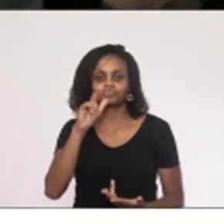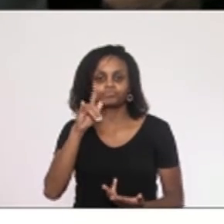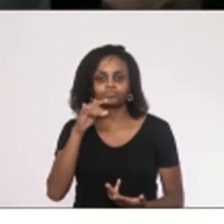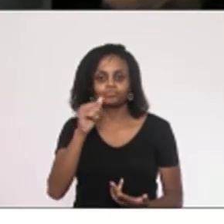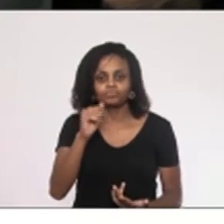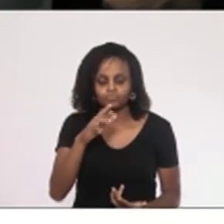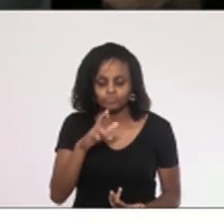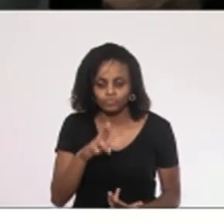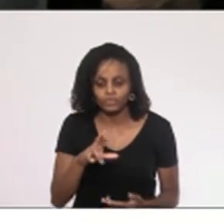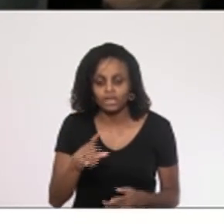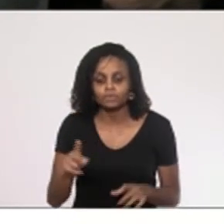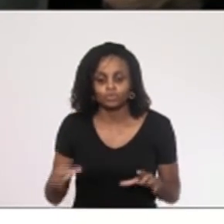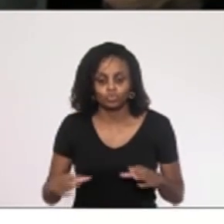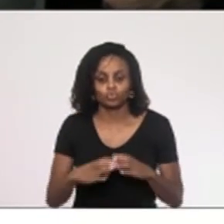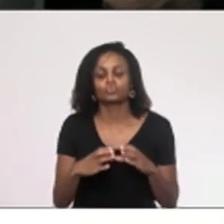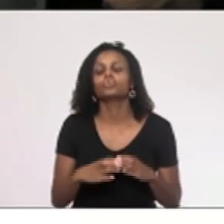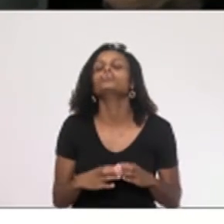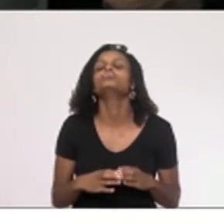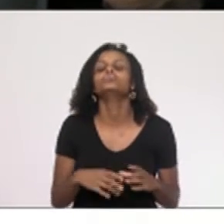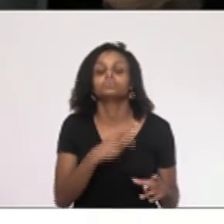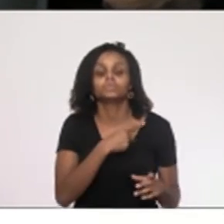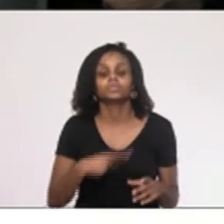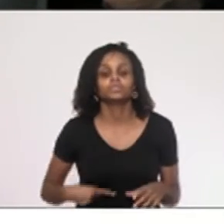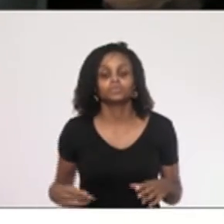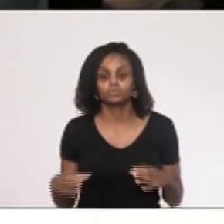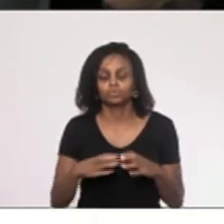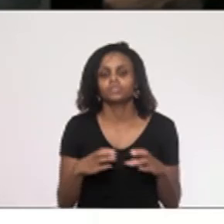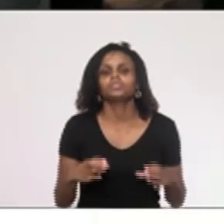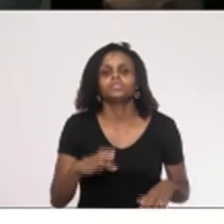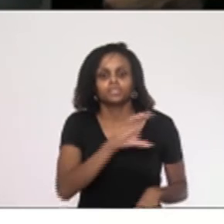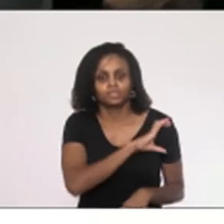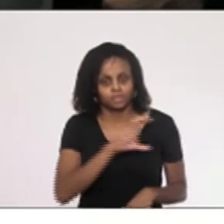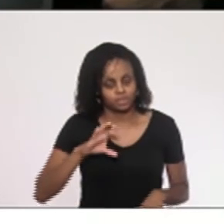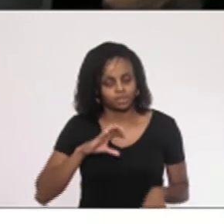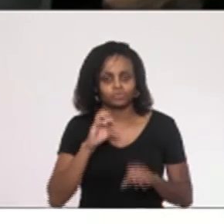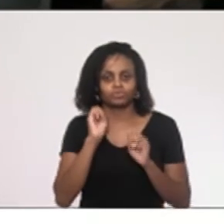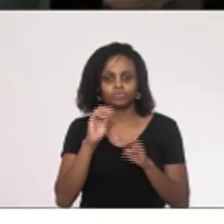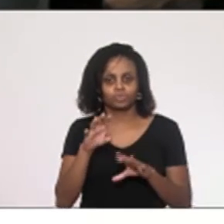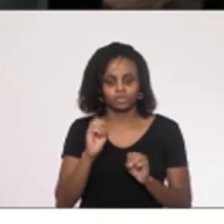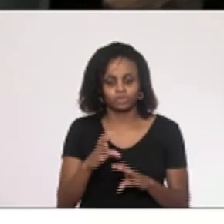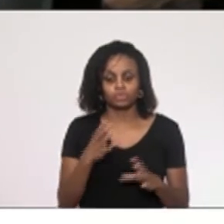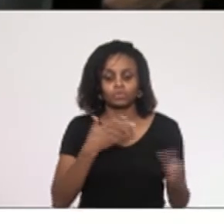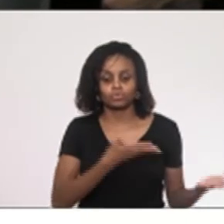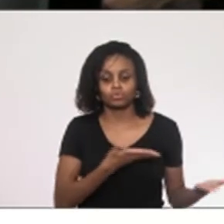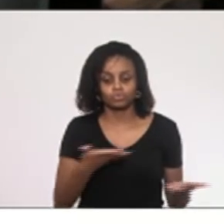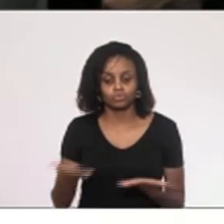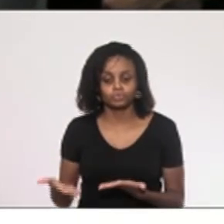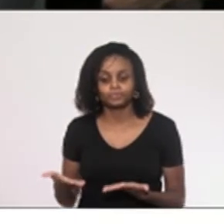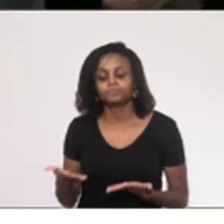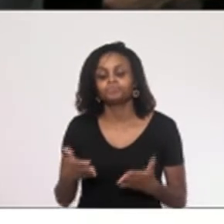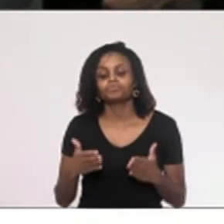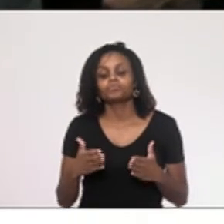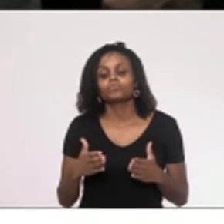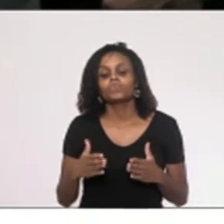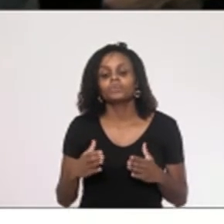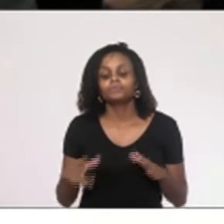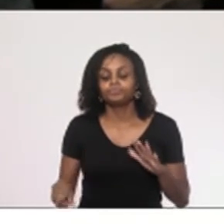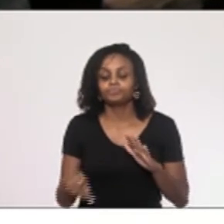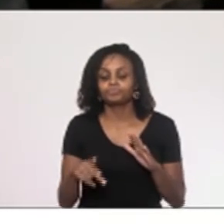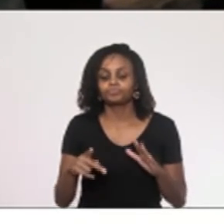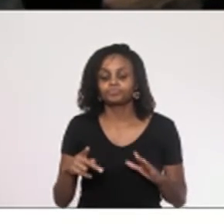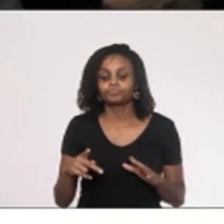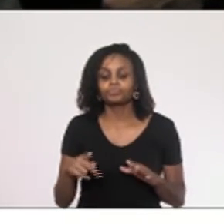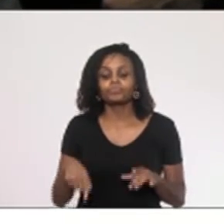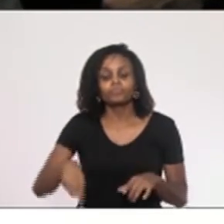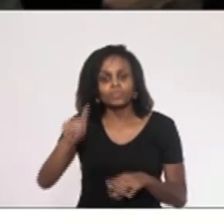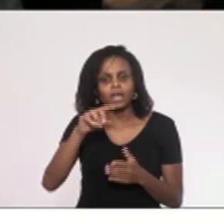mesmo partido do presidente da Comissão de Educação. Quero convidar os membros dessa comissão a andar com o secretário de Educação nas